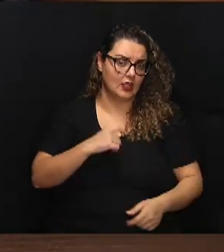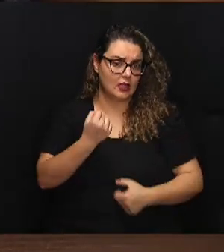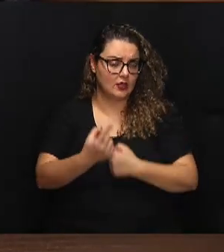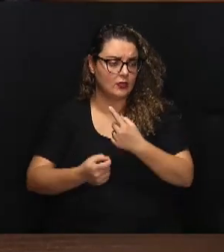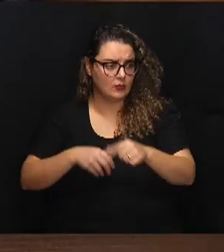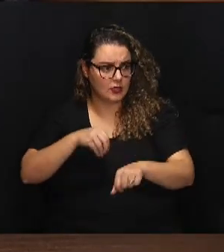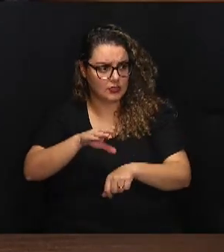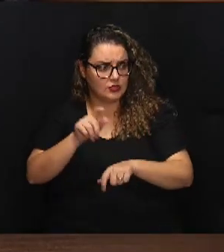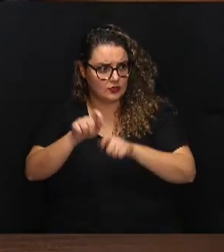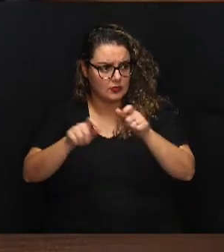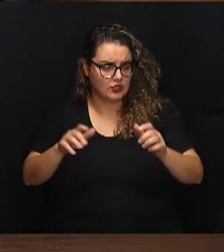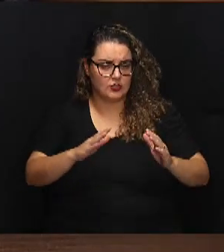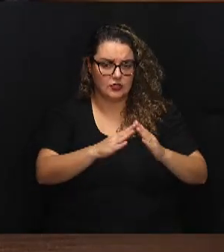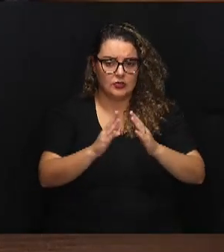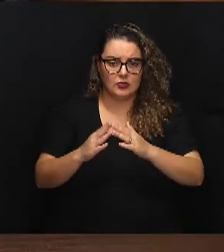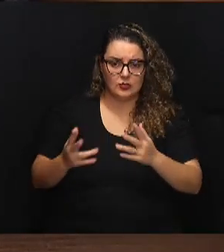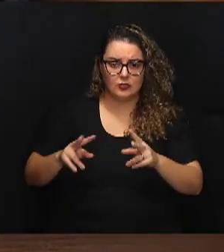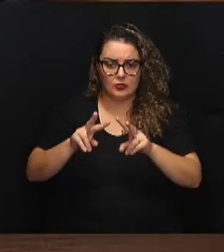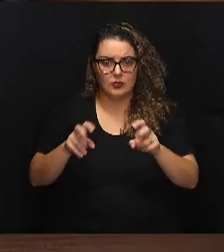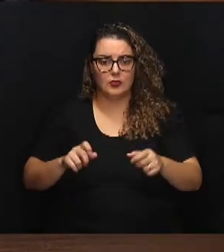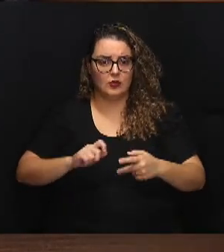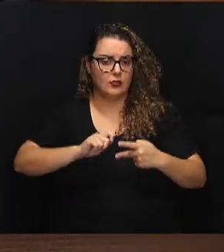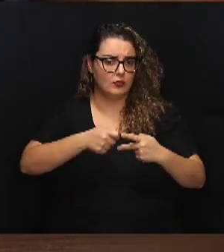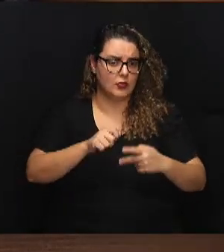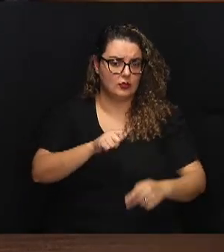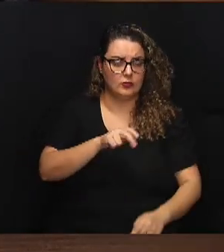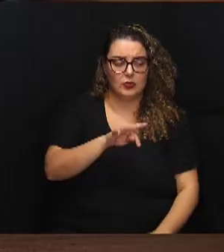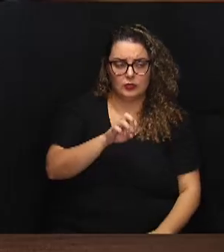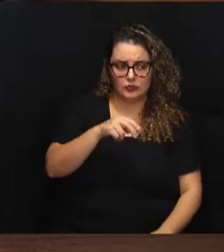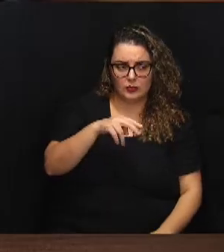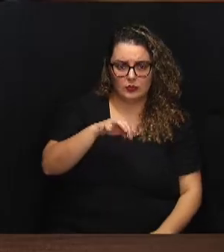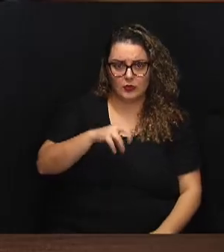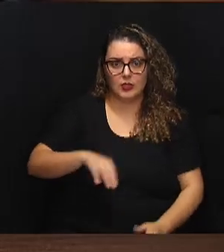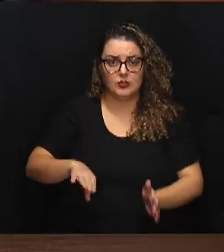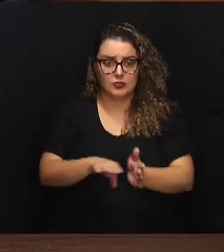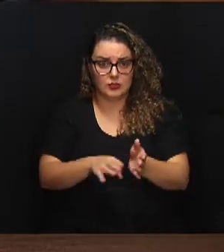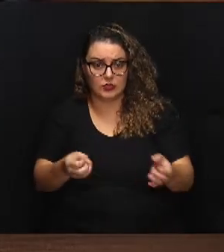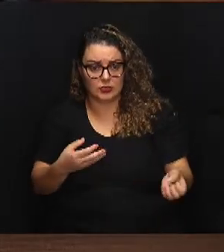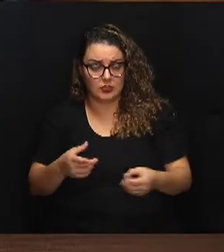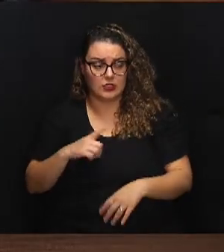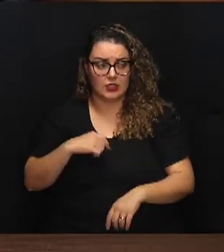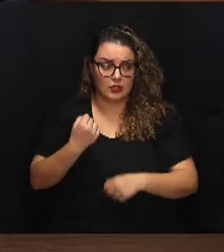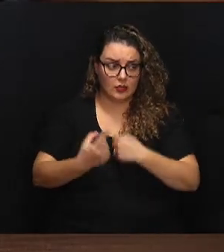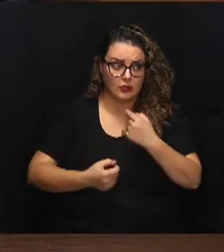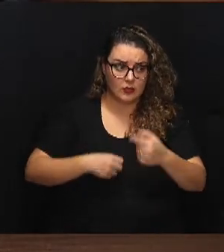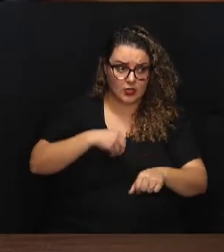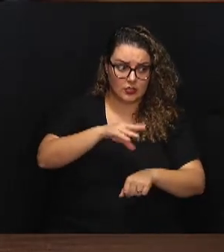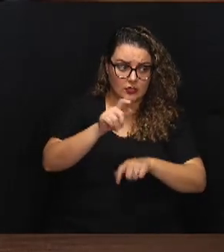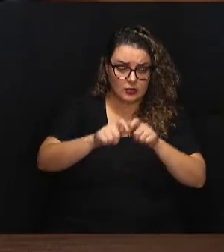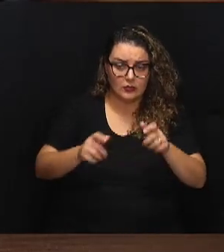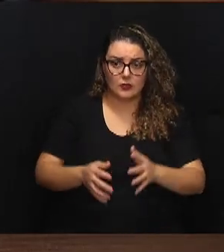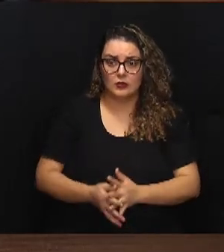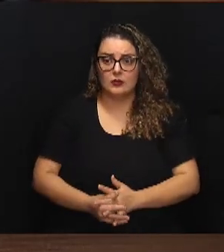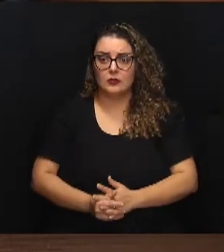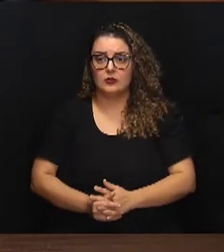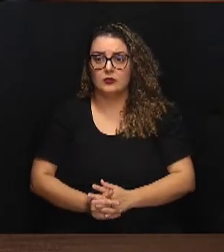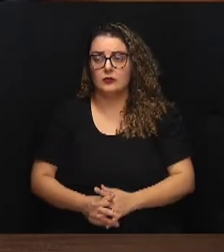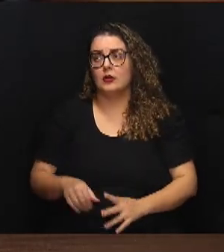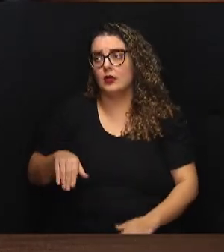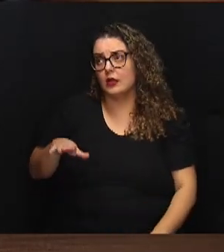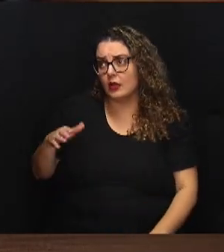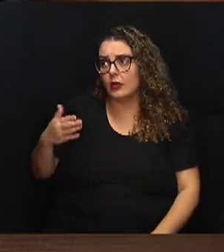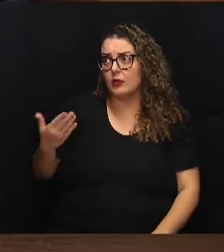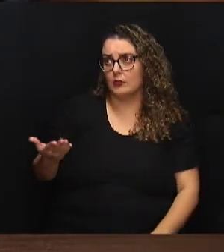para o pessoal em casa, né? Sobre o Pix automático, que chegou recentemente? Tem mais alguma dica para o pessoal? É mais